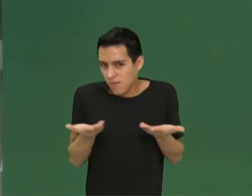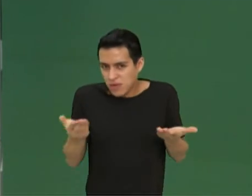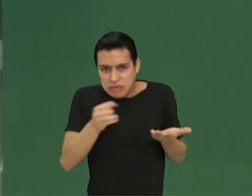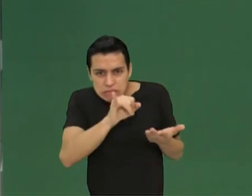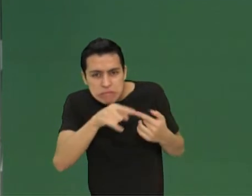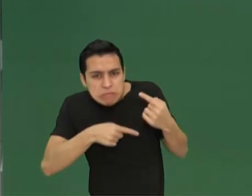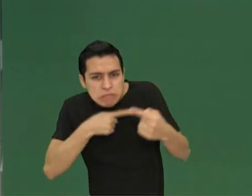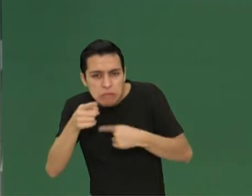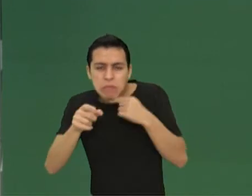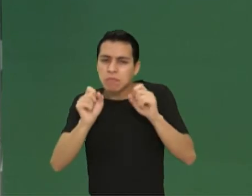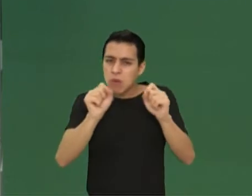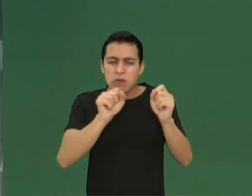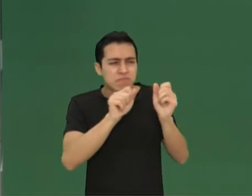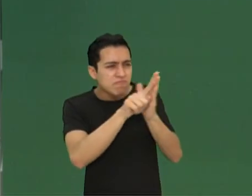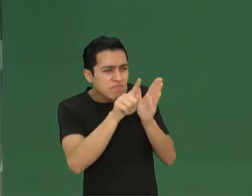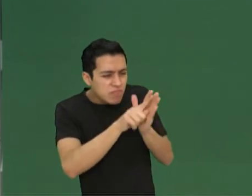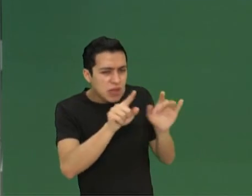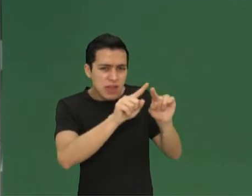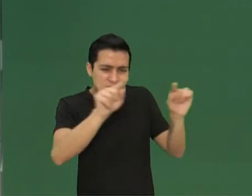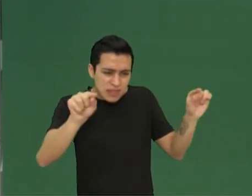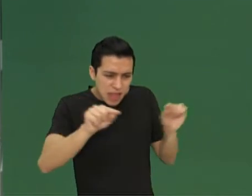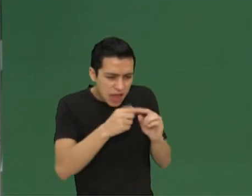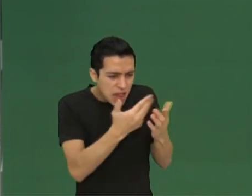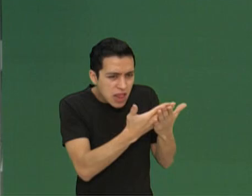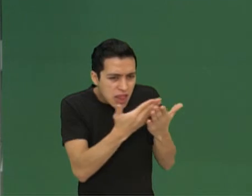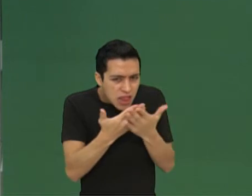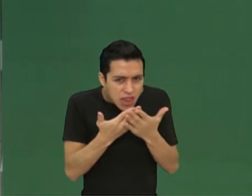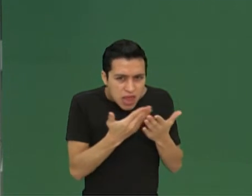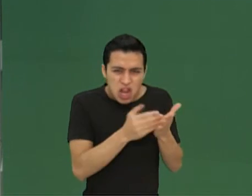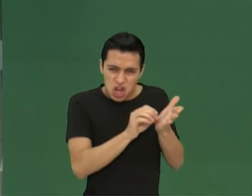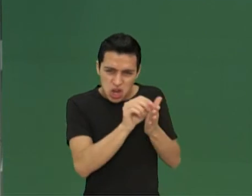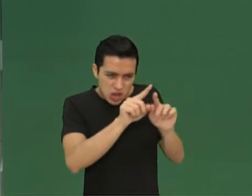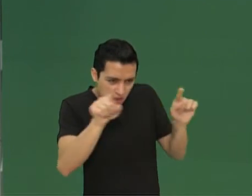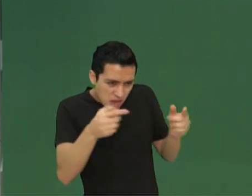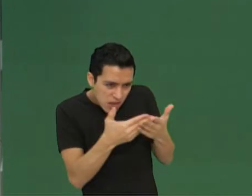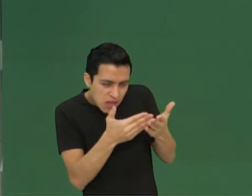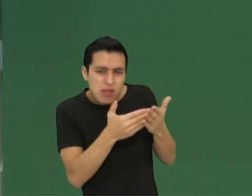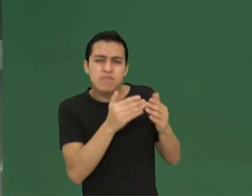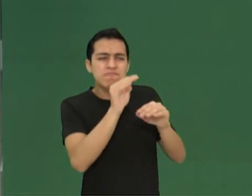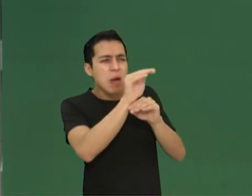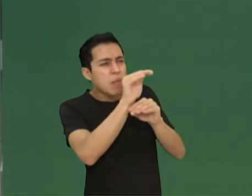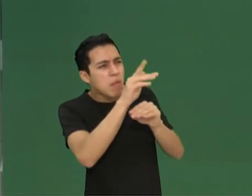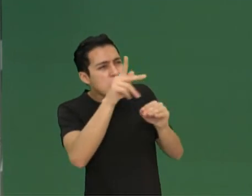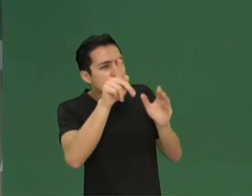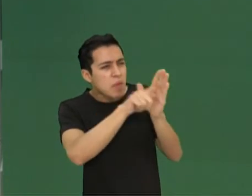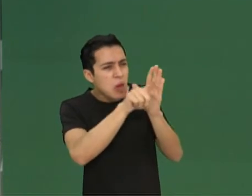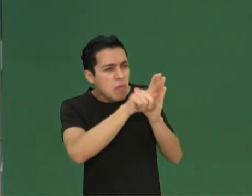alguma dúvida, perguntem lá no Classroom para os seus professores, estarão muito, né, gostarão